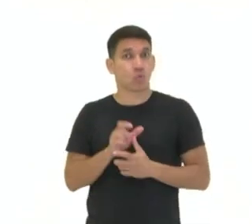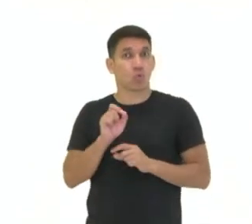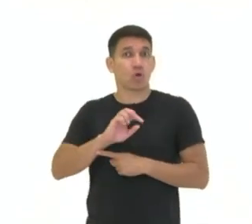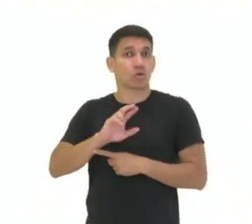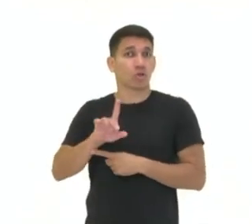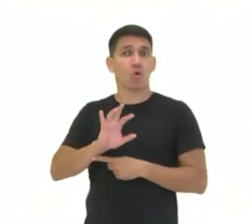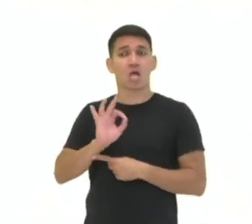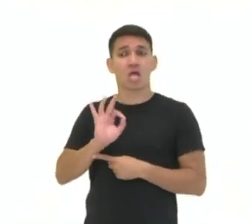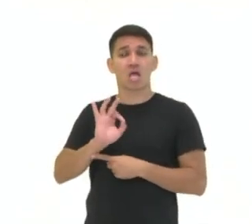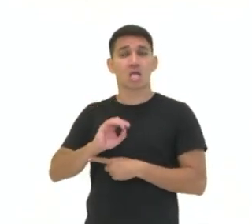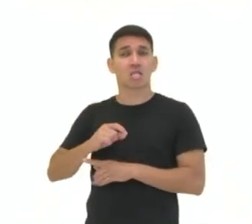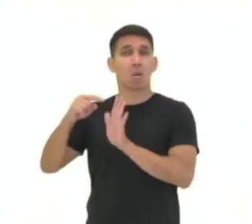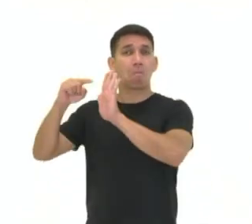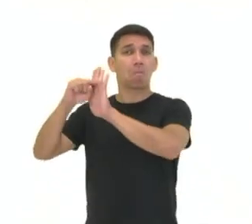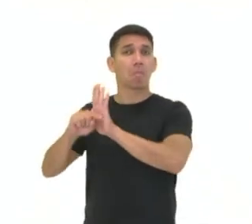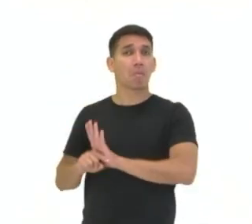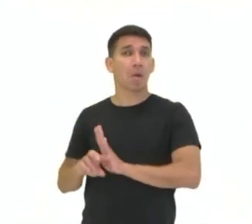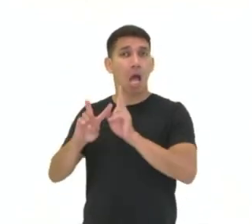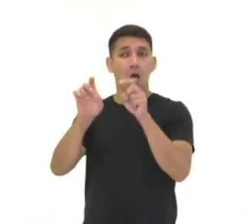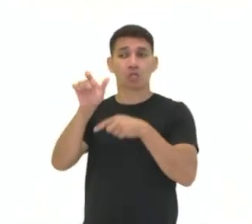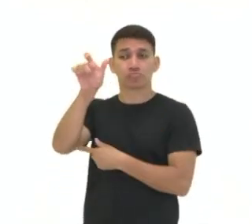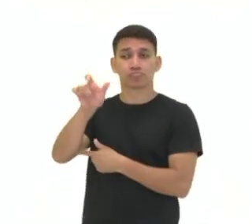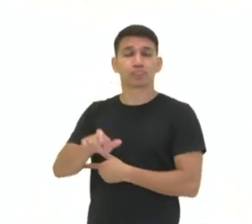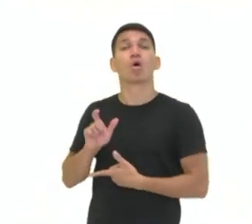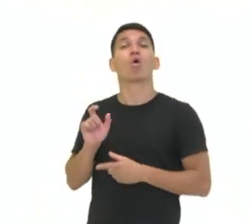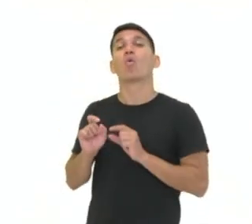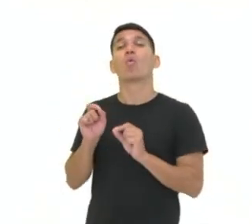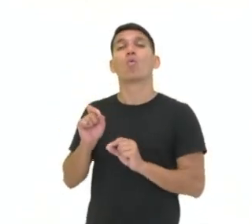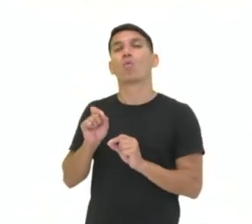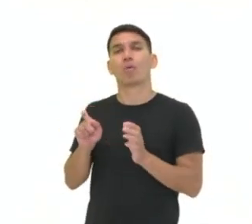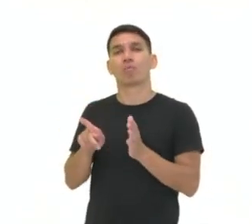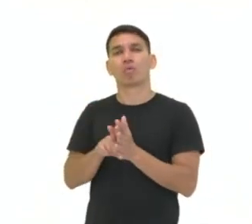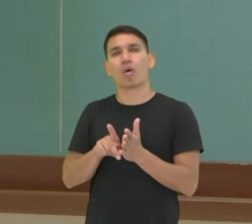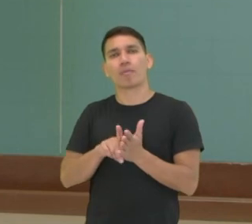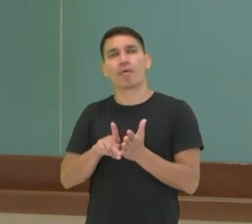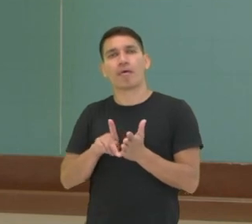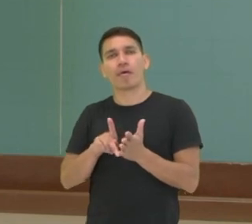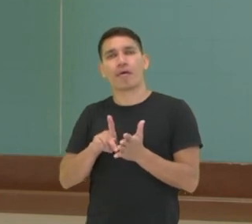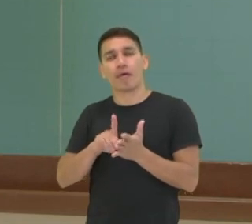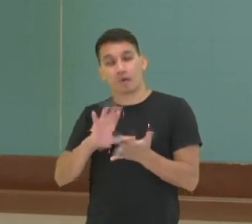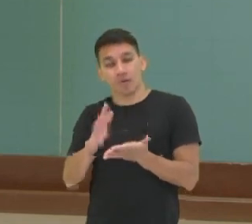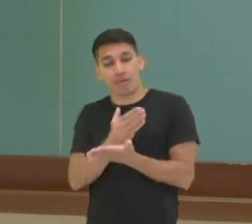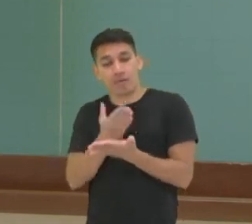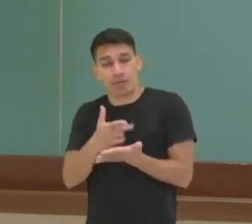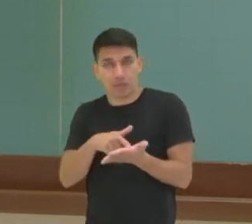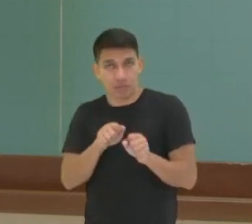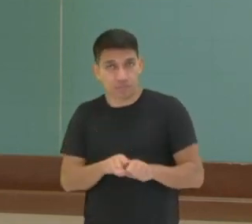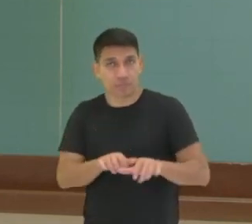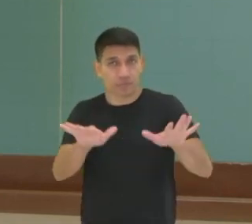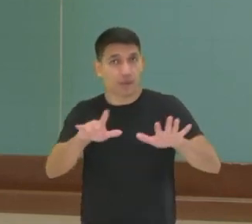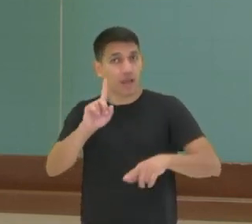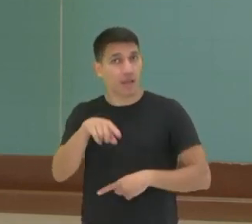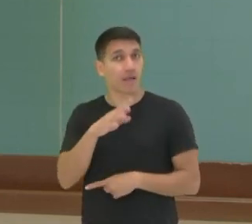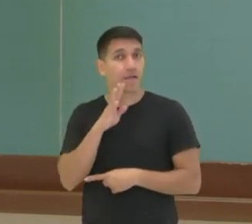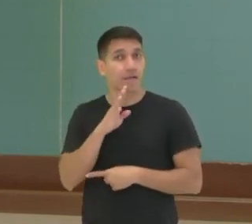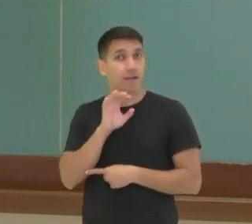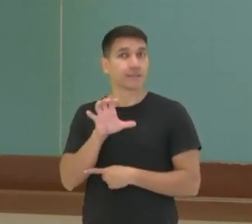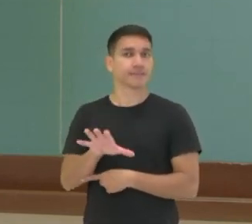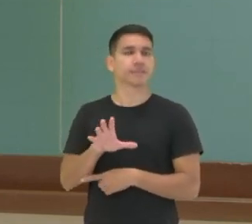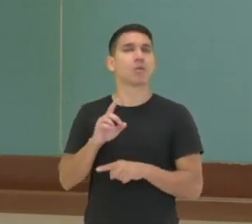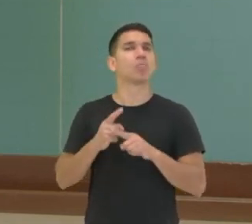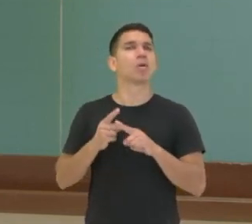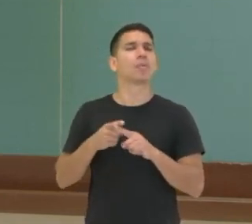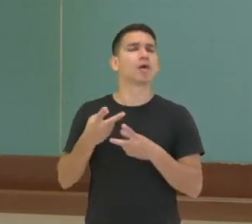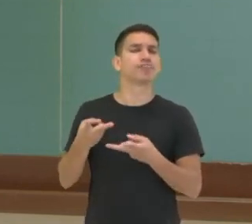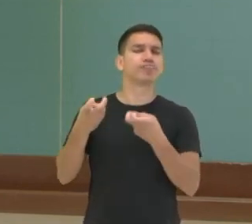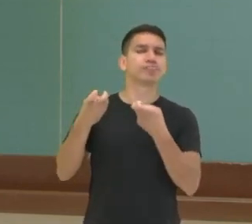nenhum ponto negativo a respeito da obra ali, né, que foi produzida. Então, isso é legal, né? Quando eu observo